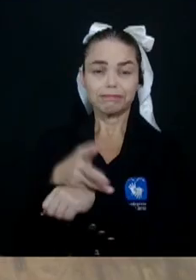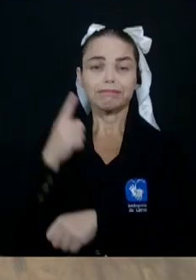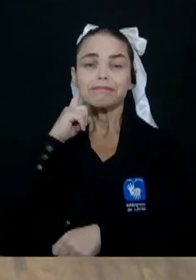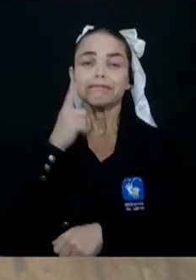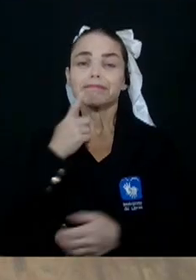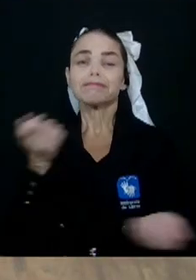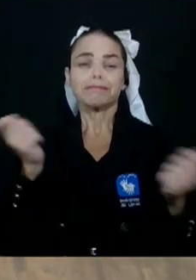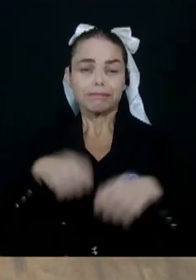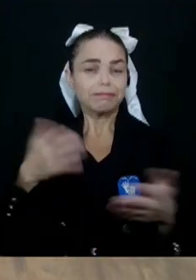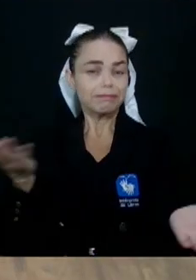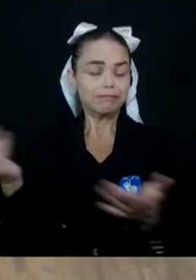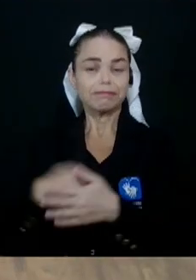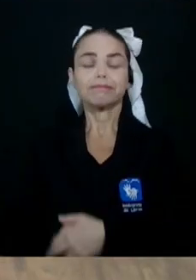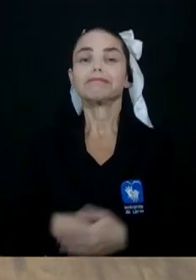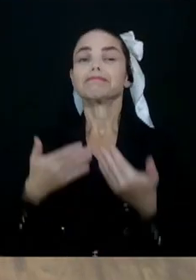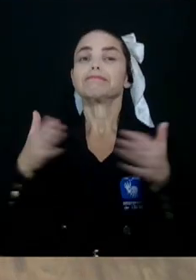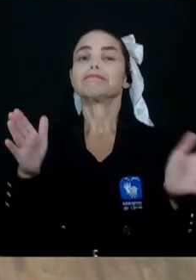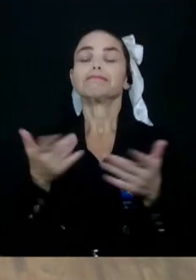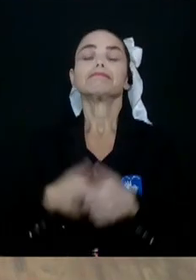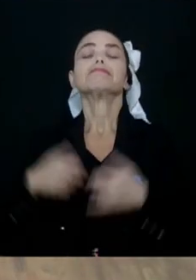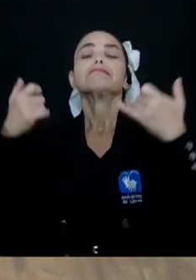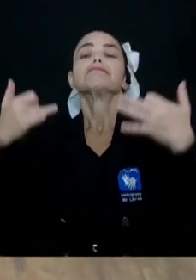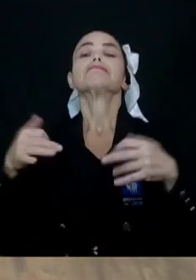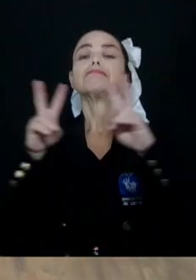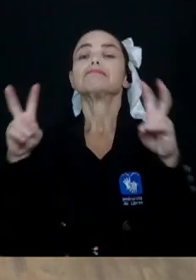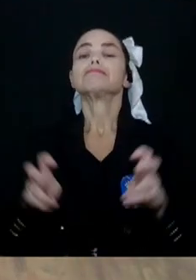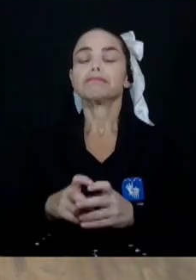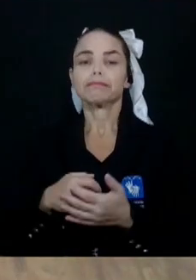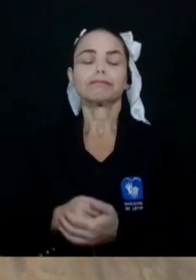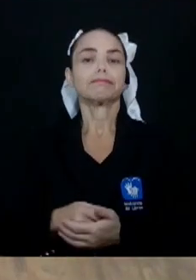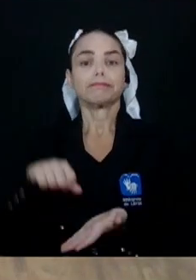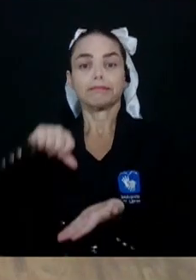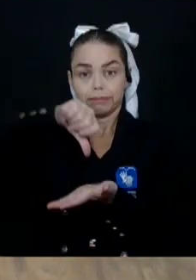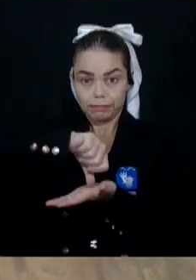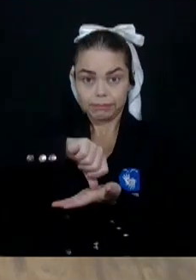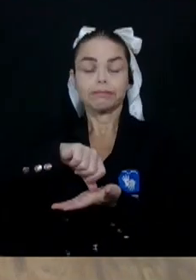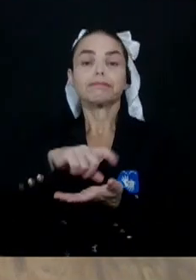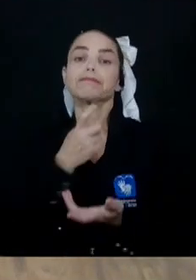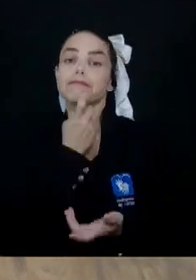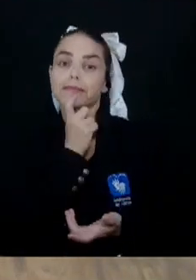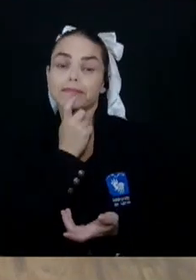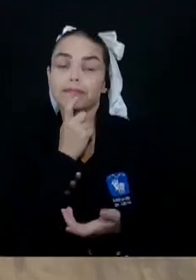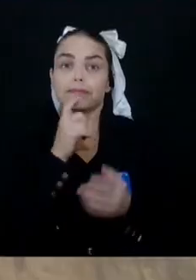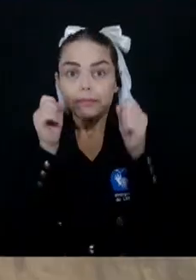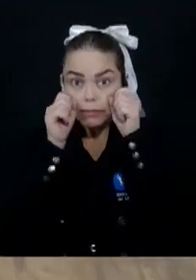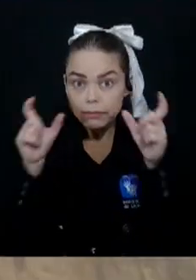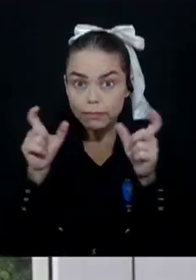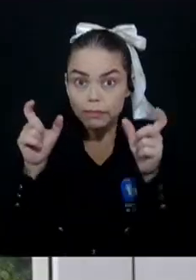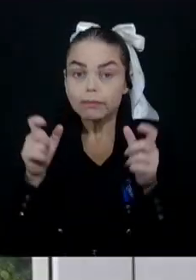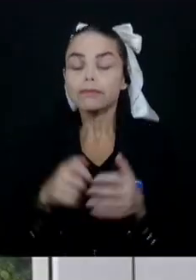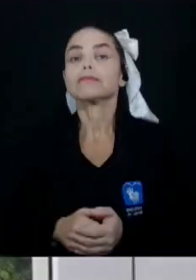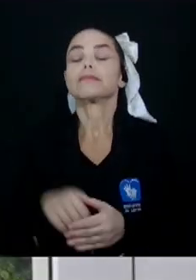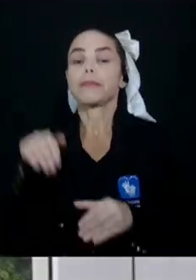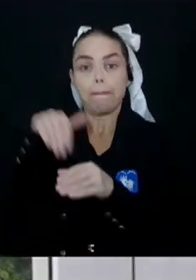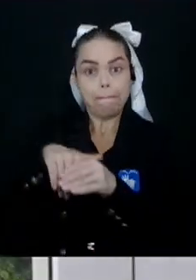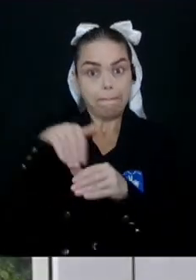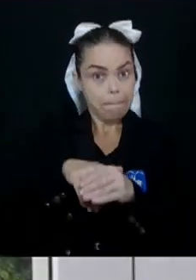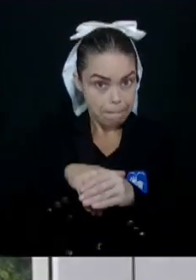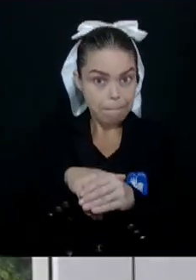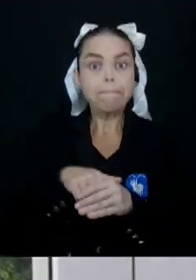edição de hoje falando da nossa metrópole, mas já com atenção às eleições de